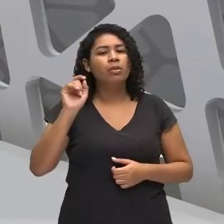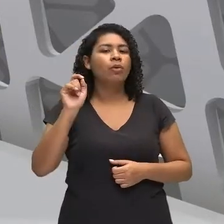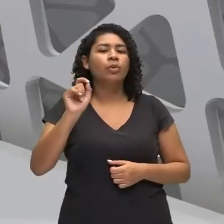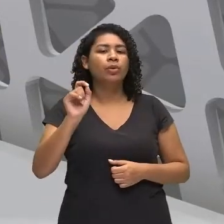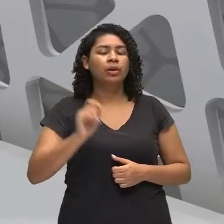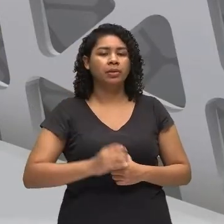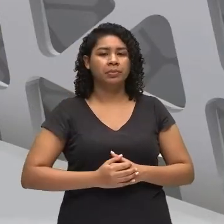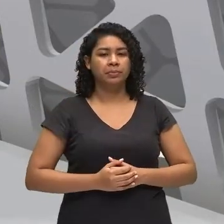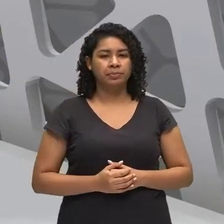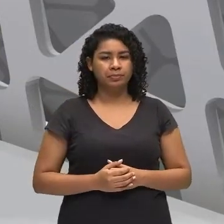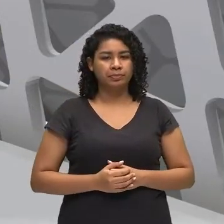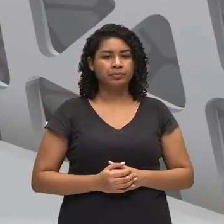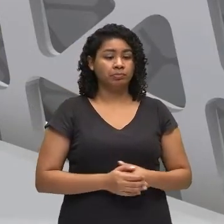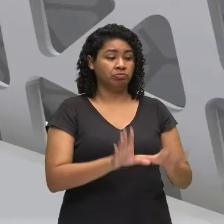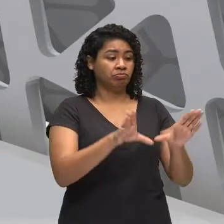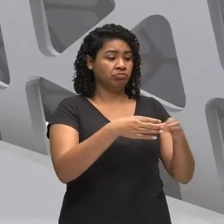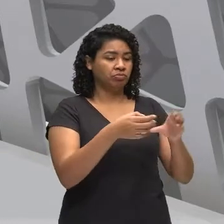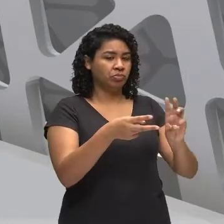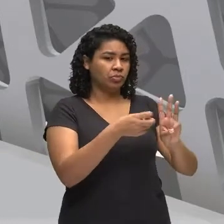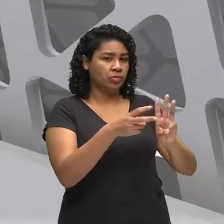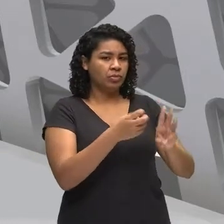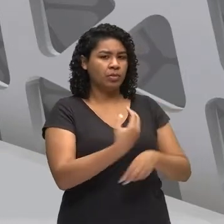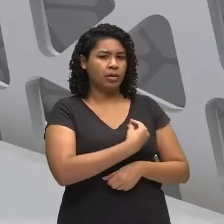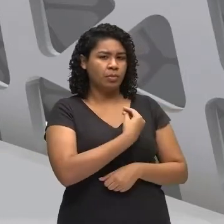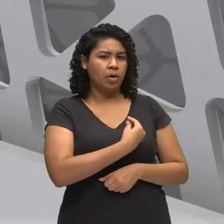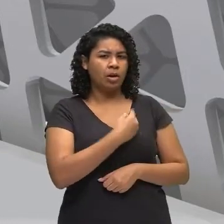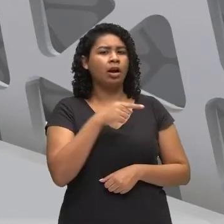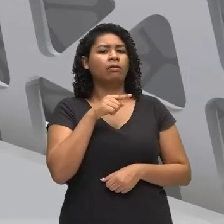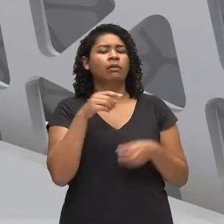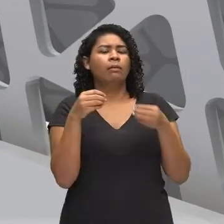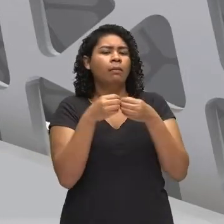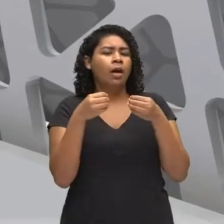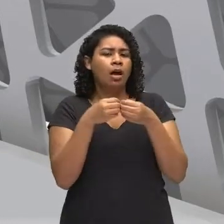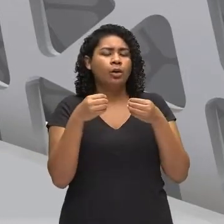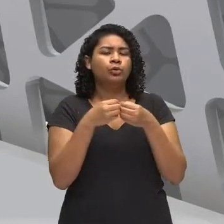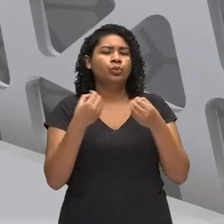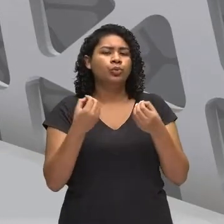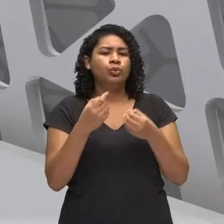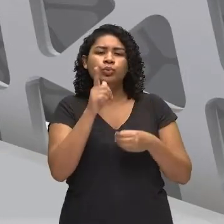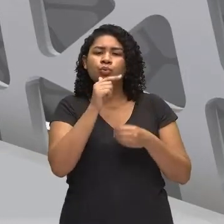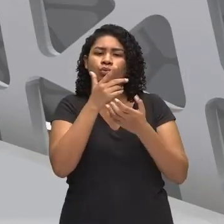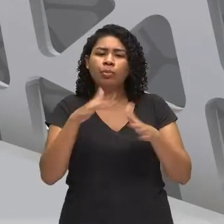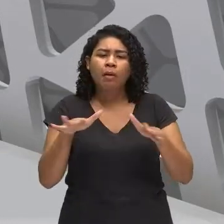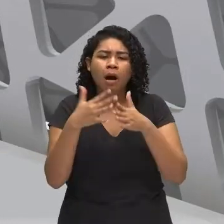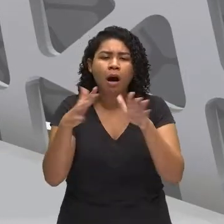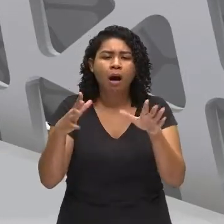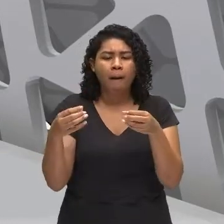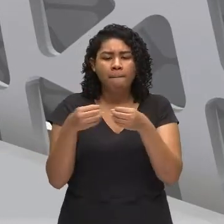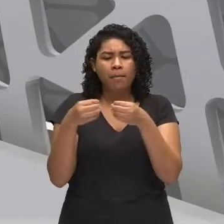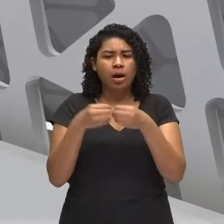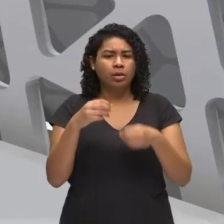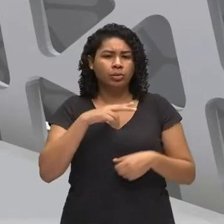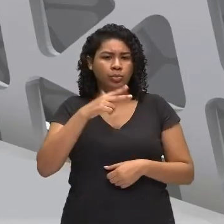etnias que habitavam mais a região do litoral, mais próximo dos portugueses, que queriam manter-se afastado deles e